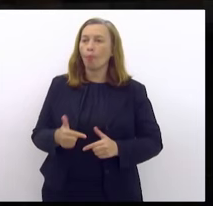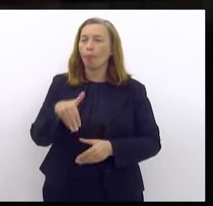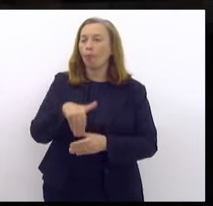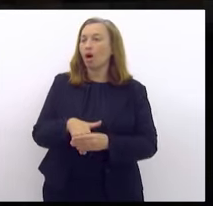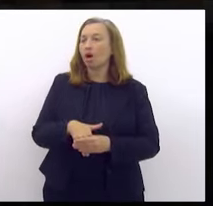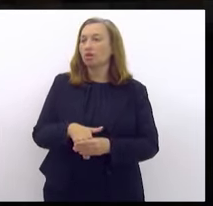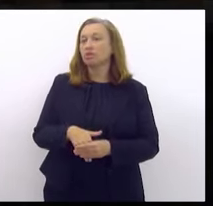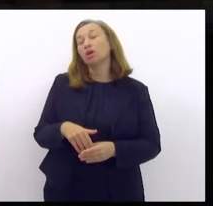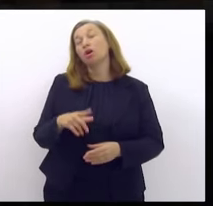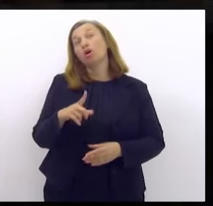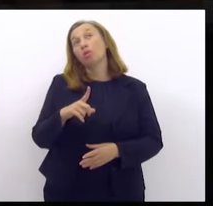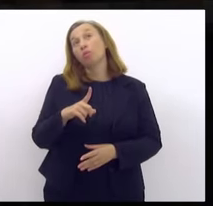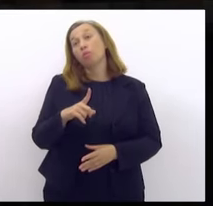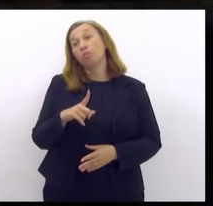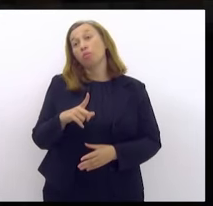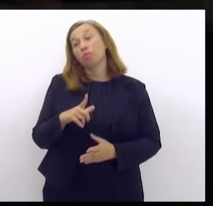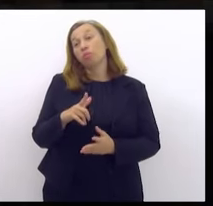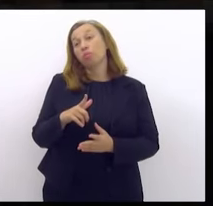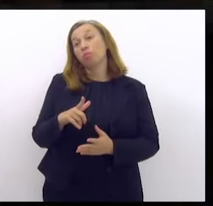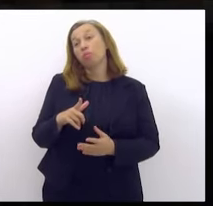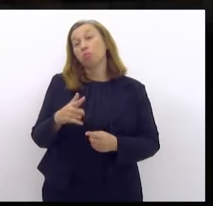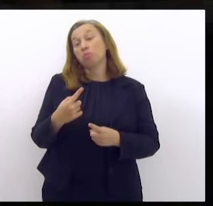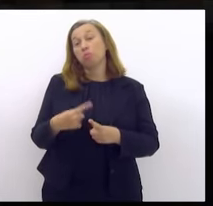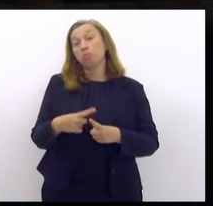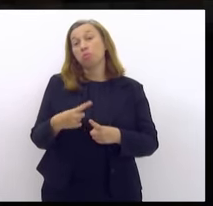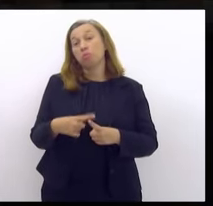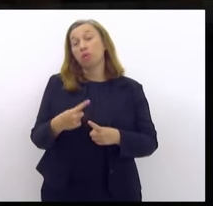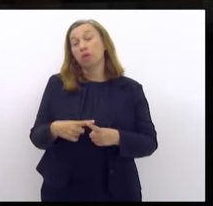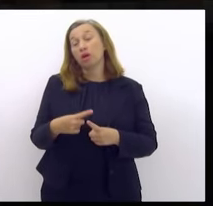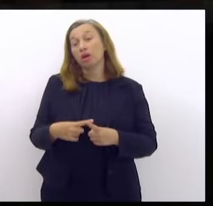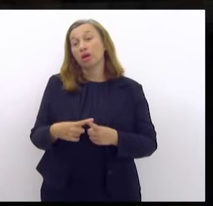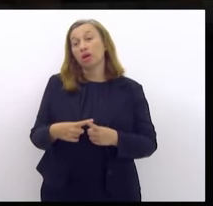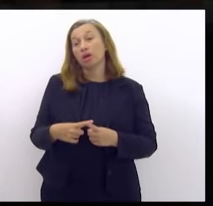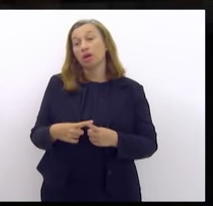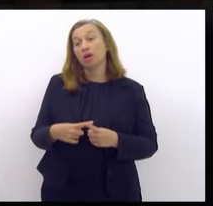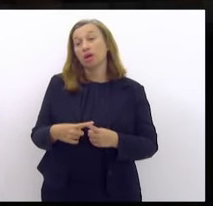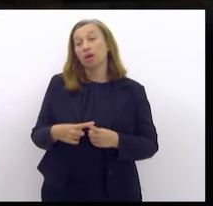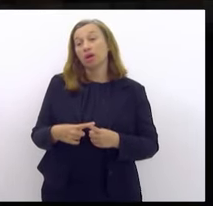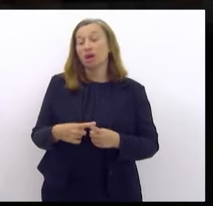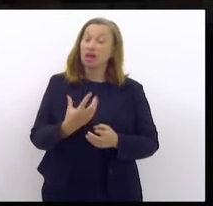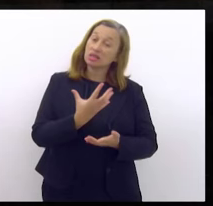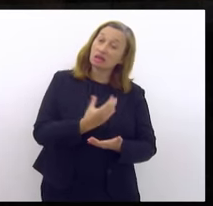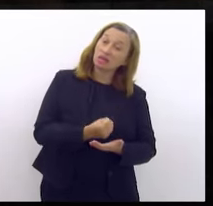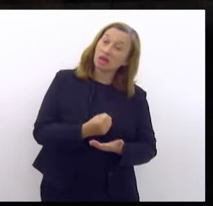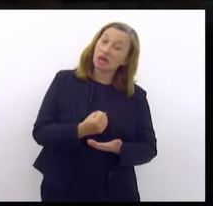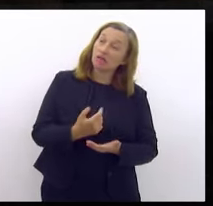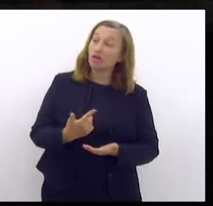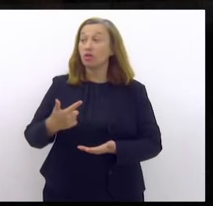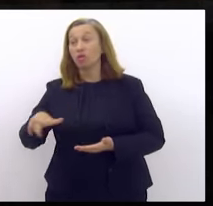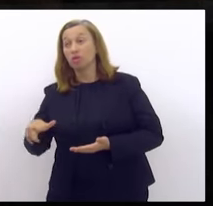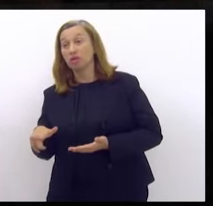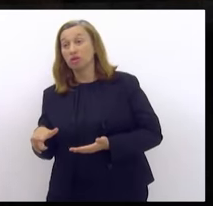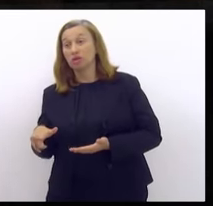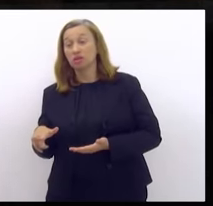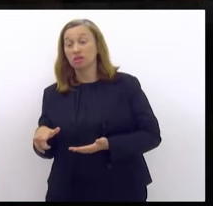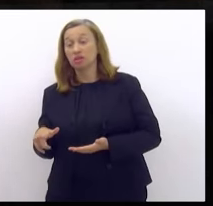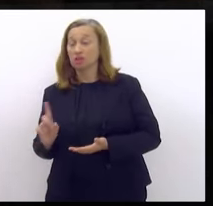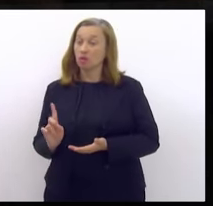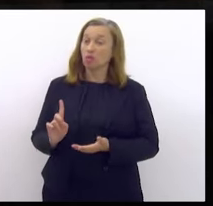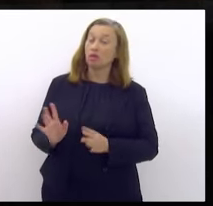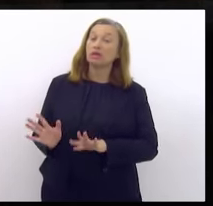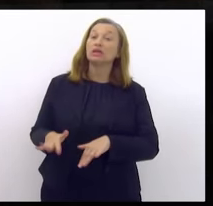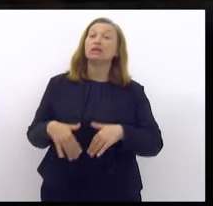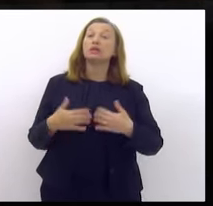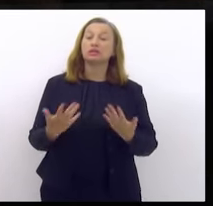porque tinham questões contras e outras a favor. E é isso o parlamento. E